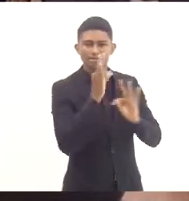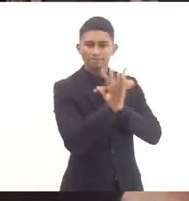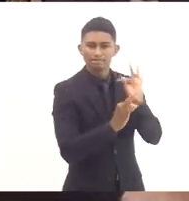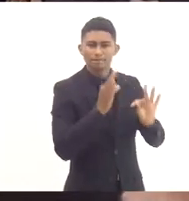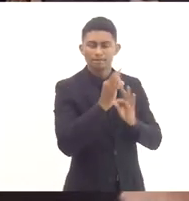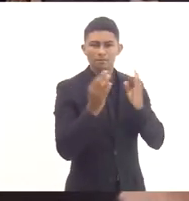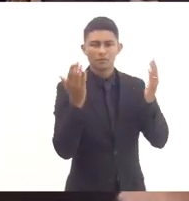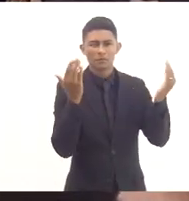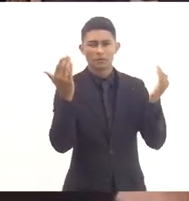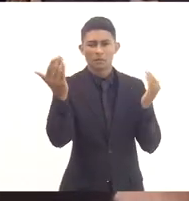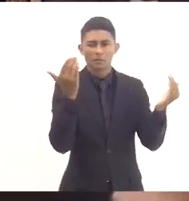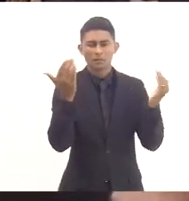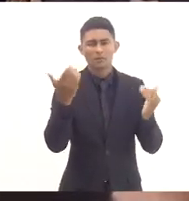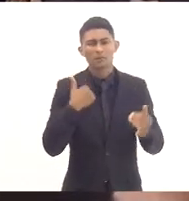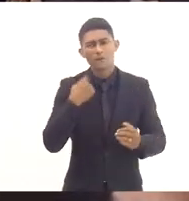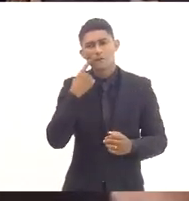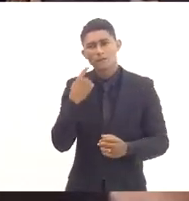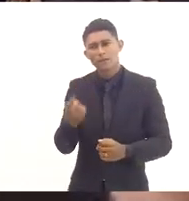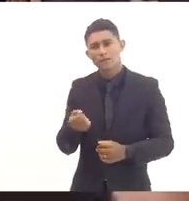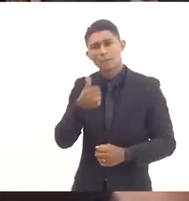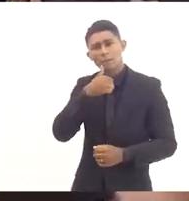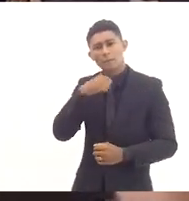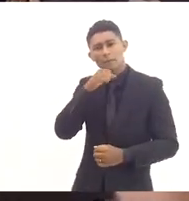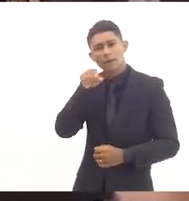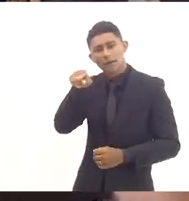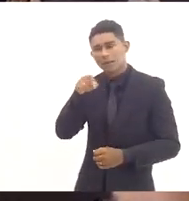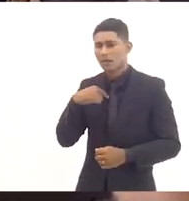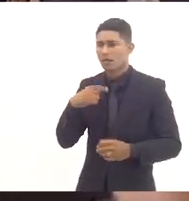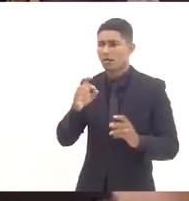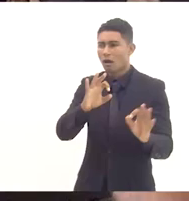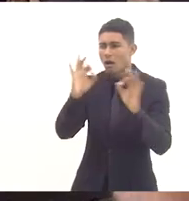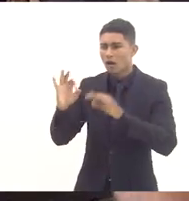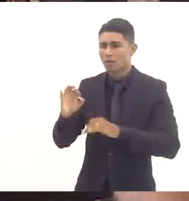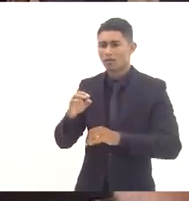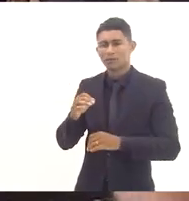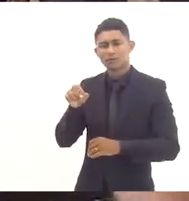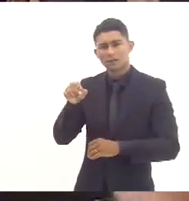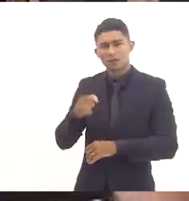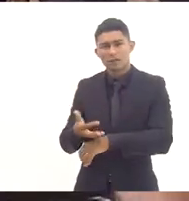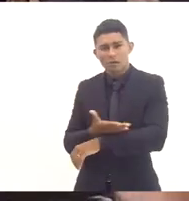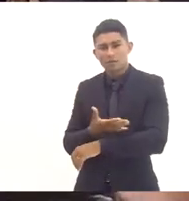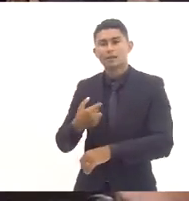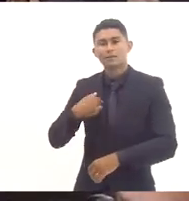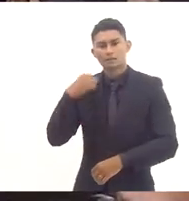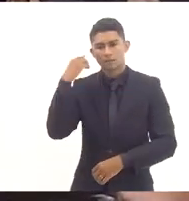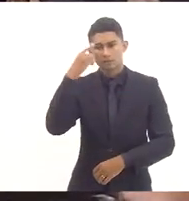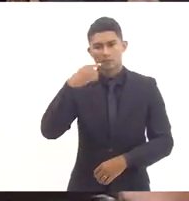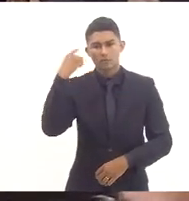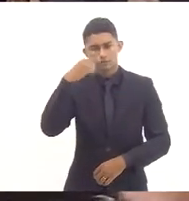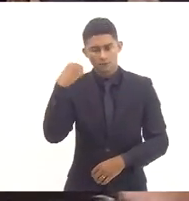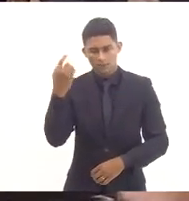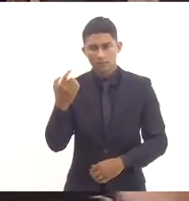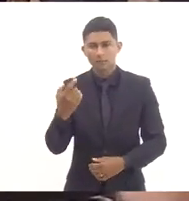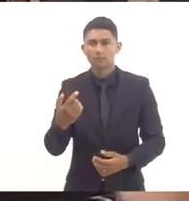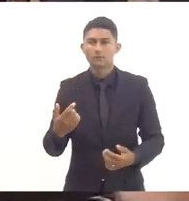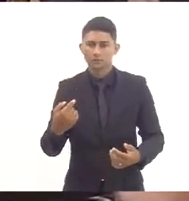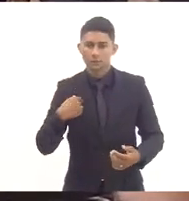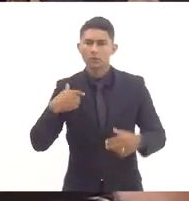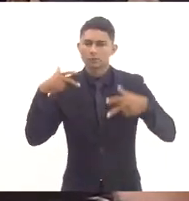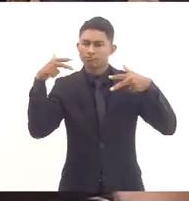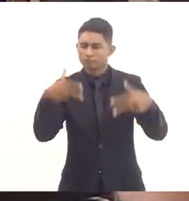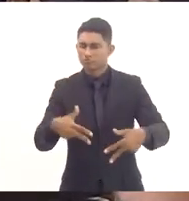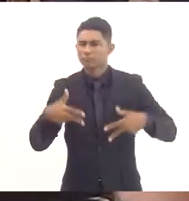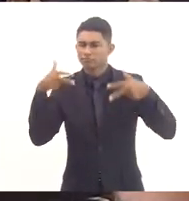ouvi muito emocionado depoimento dessa mãe aqui eu sou advogada e eu sou advogada